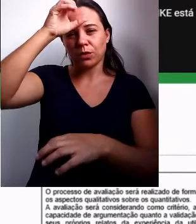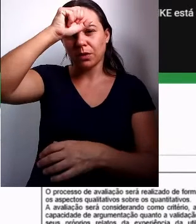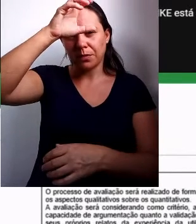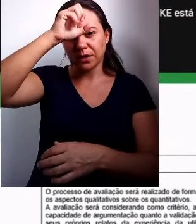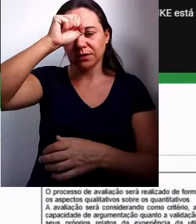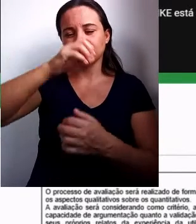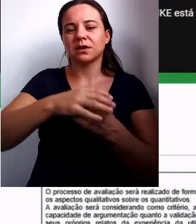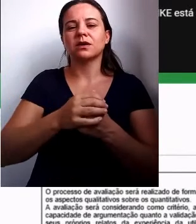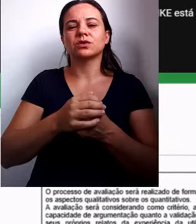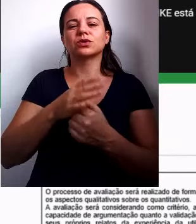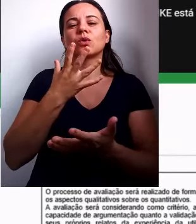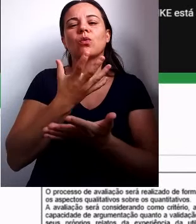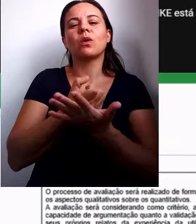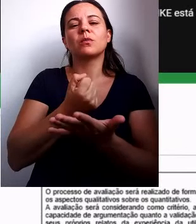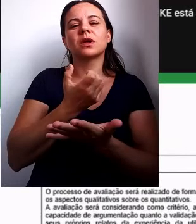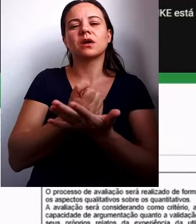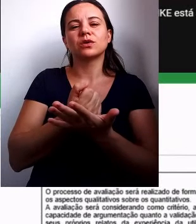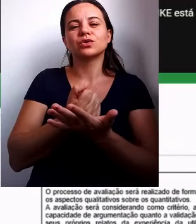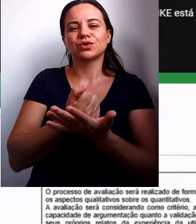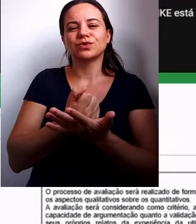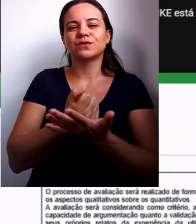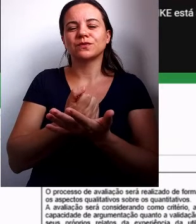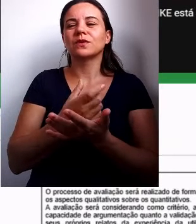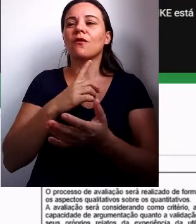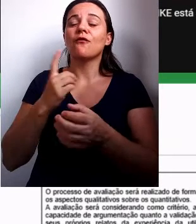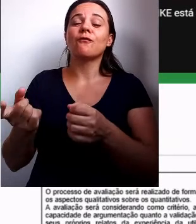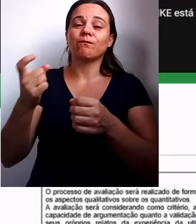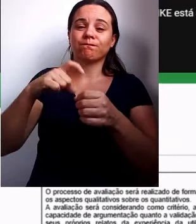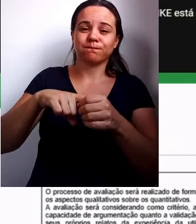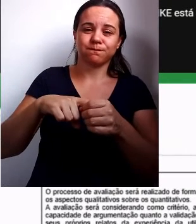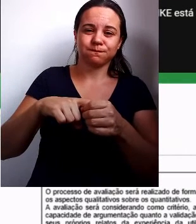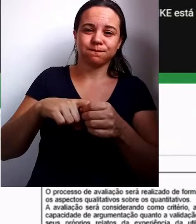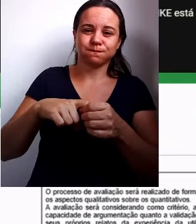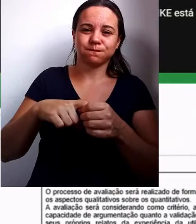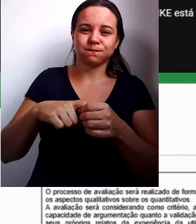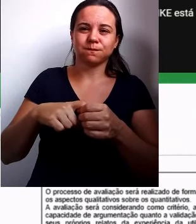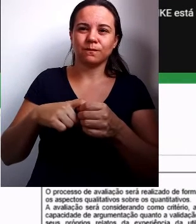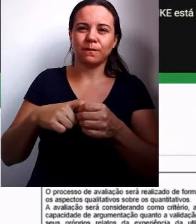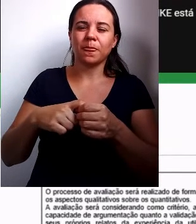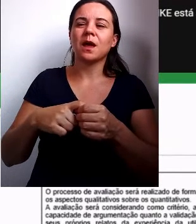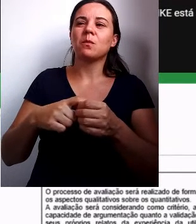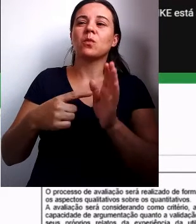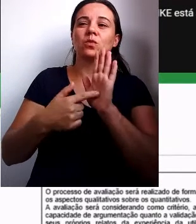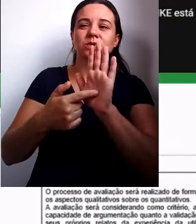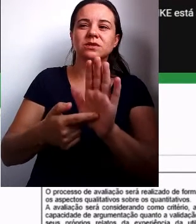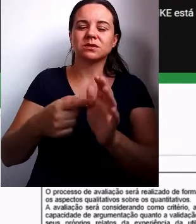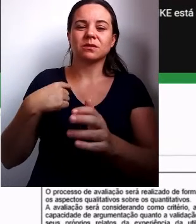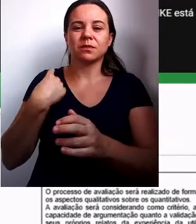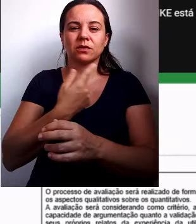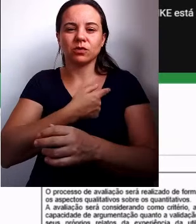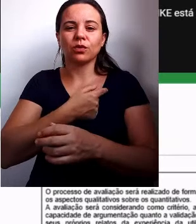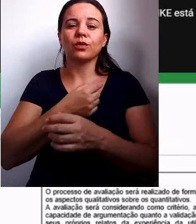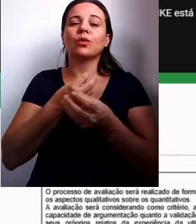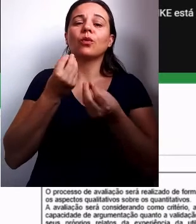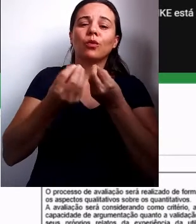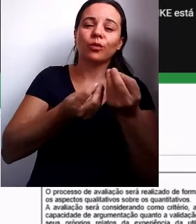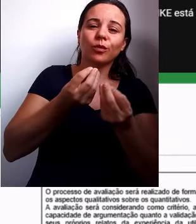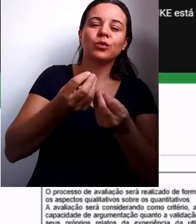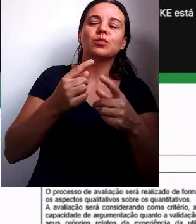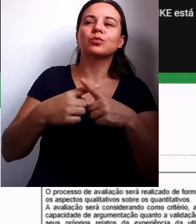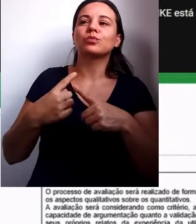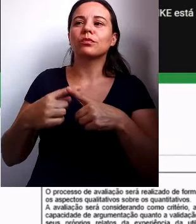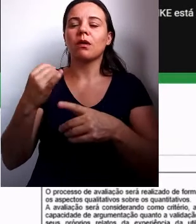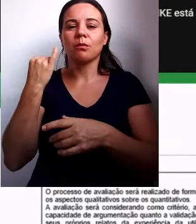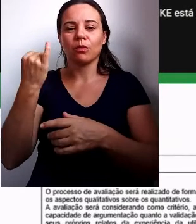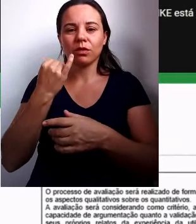aprendizagem. É esse retorno que o próprio aplicativo nos trouxe durante a sua execução. Aí